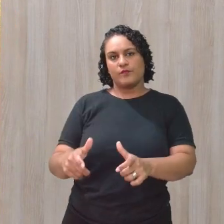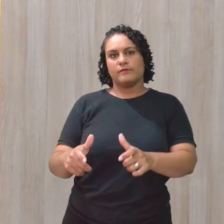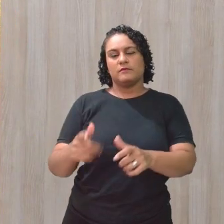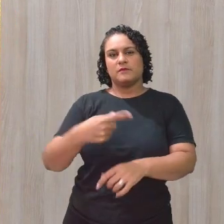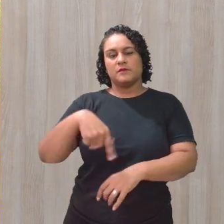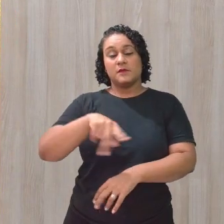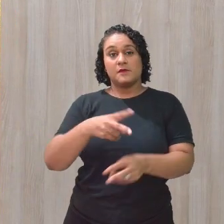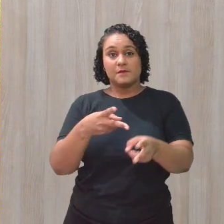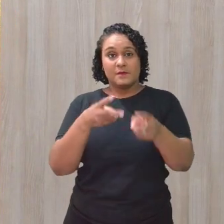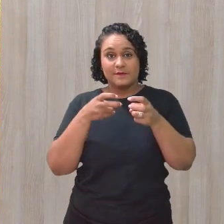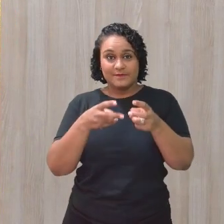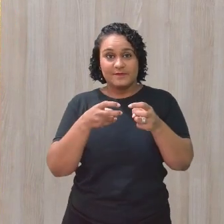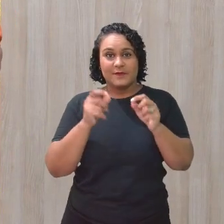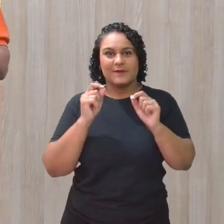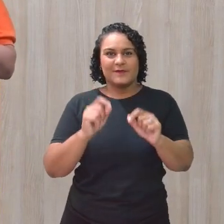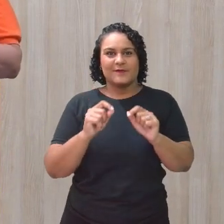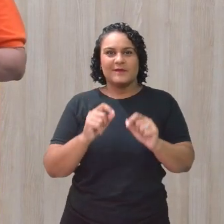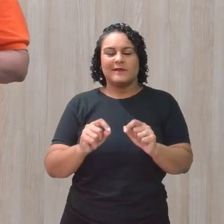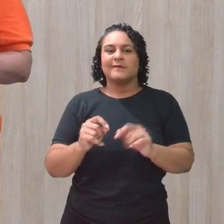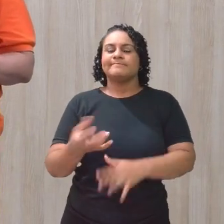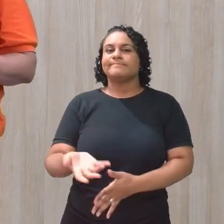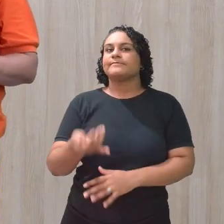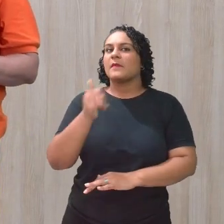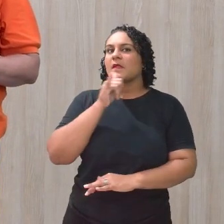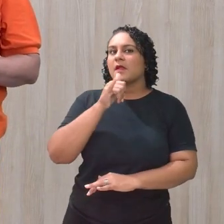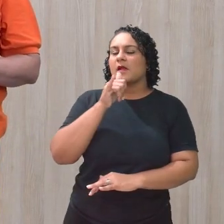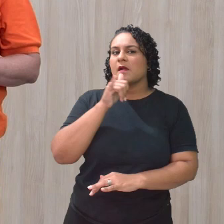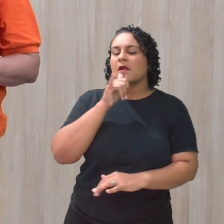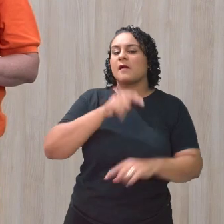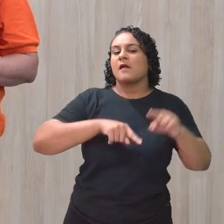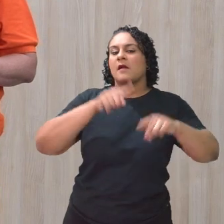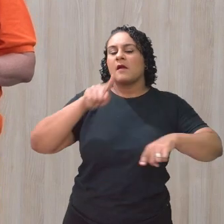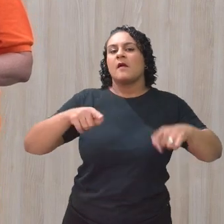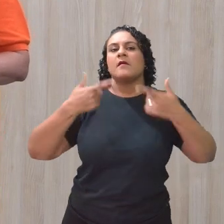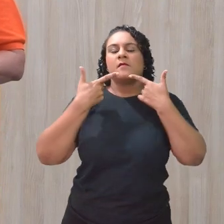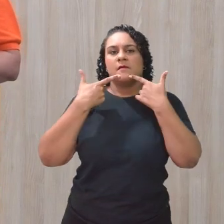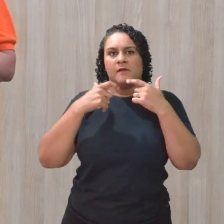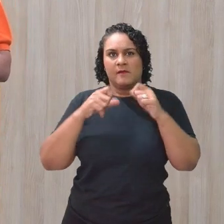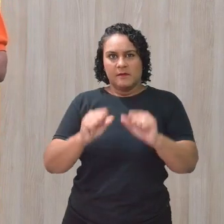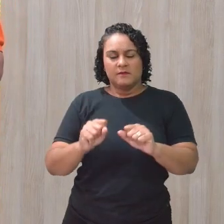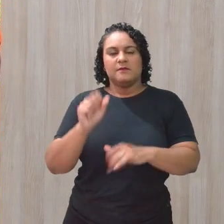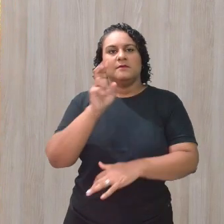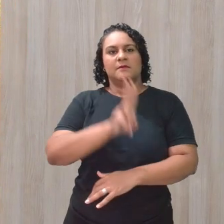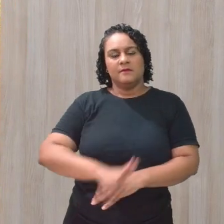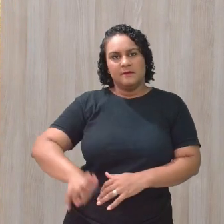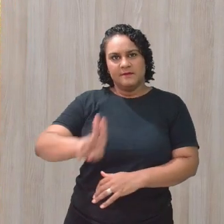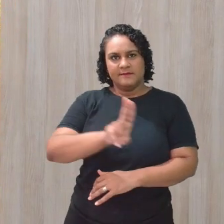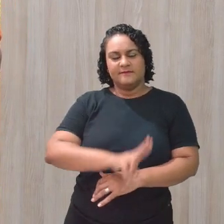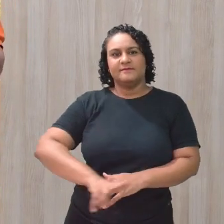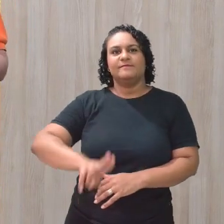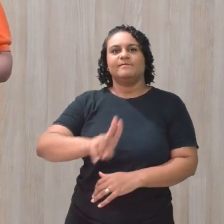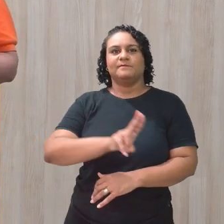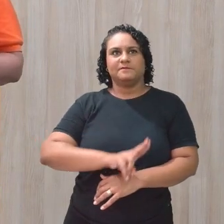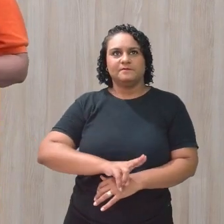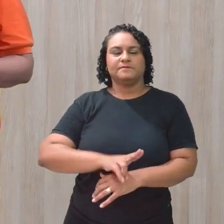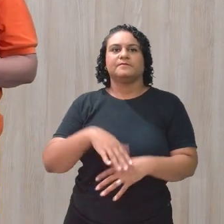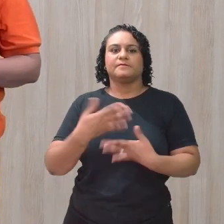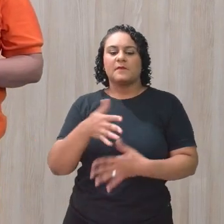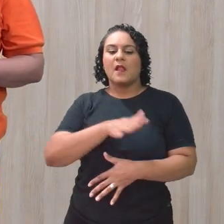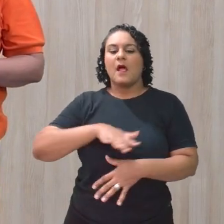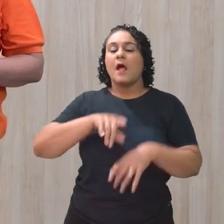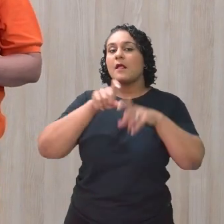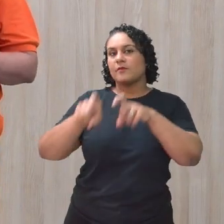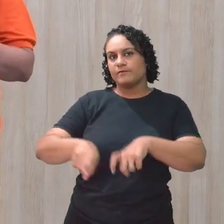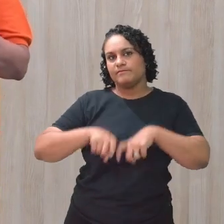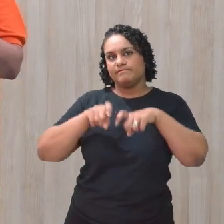que ele usa aqui exemplos de uma variação linguística usada, não é? Na área